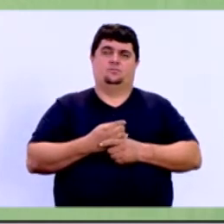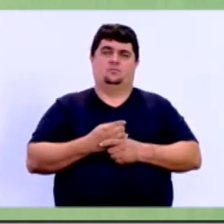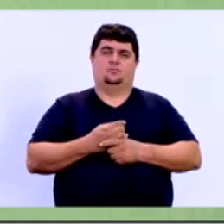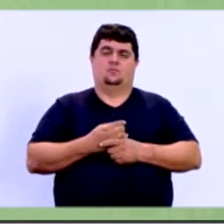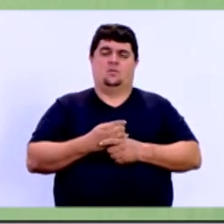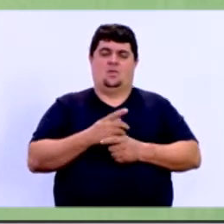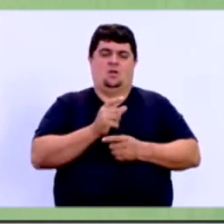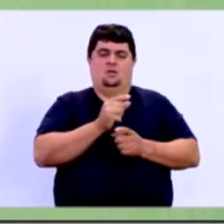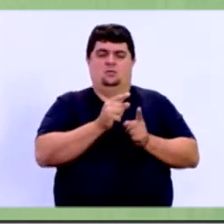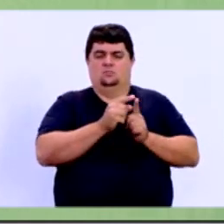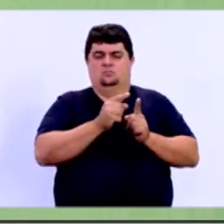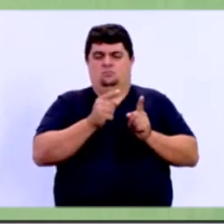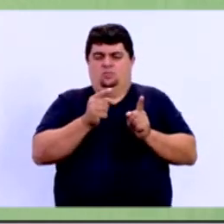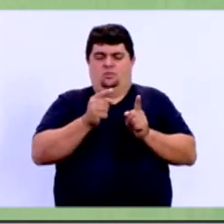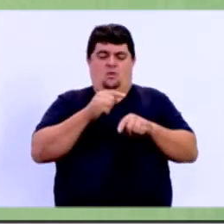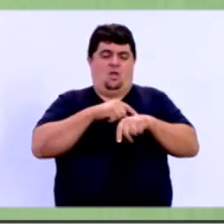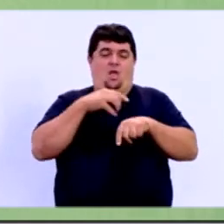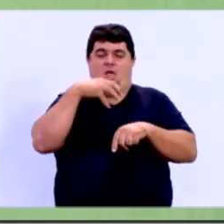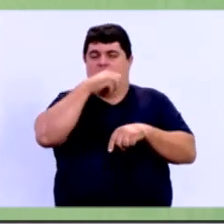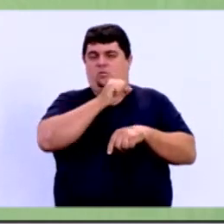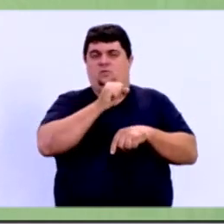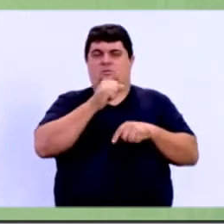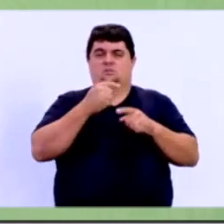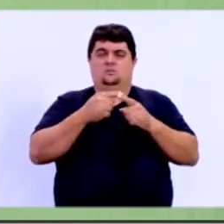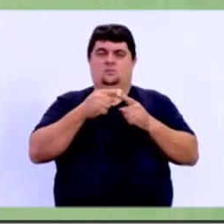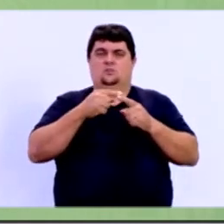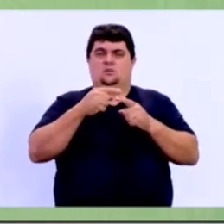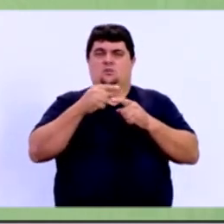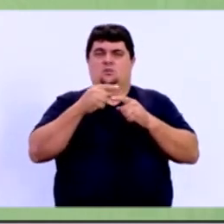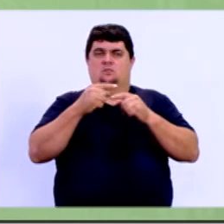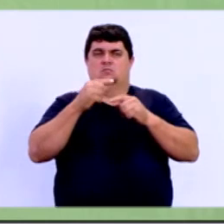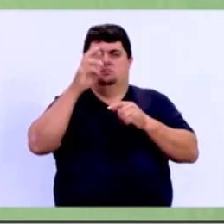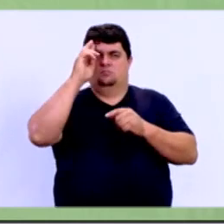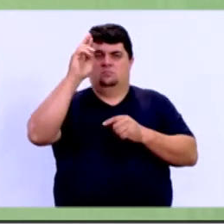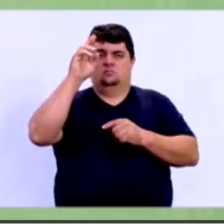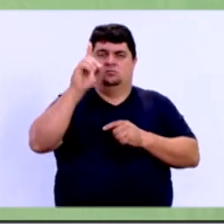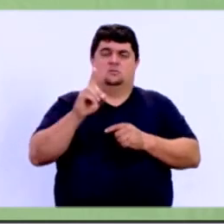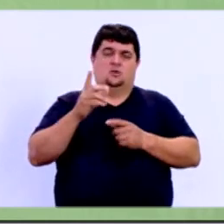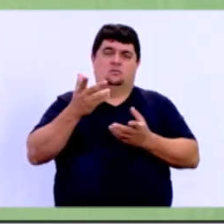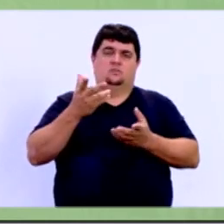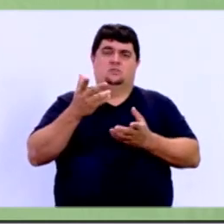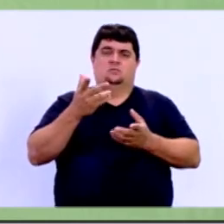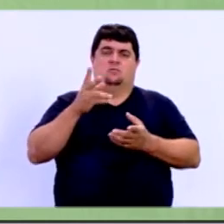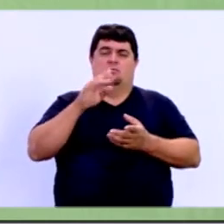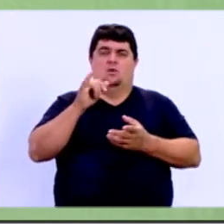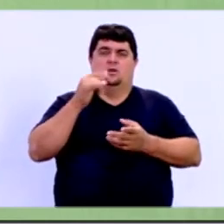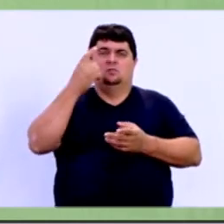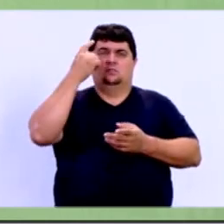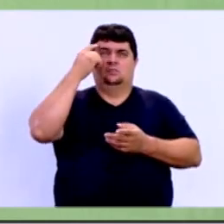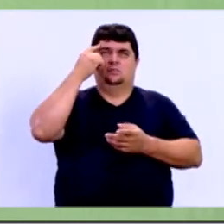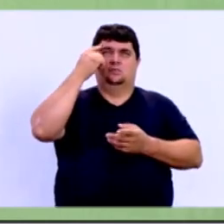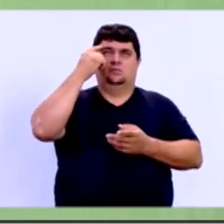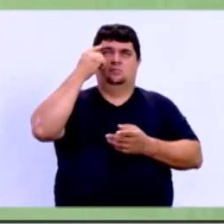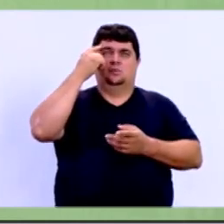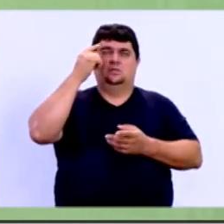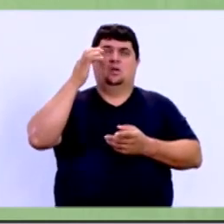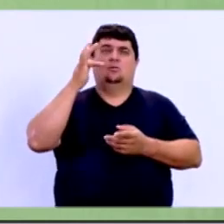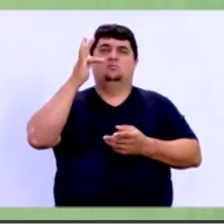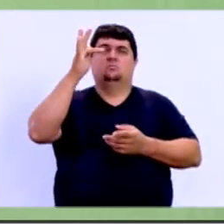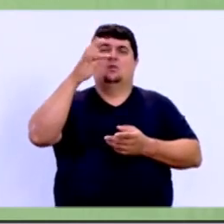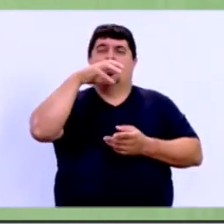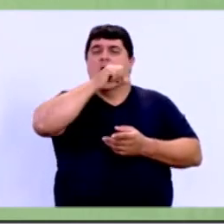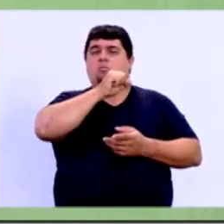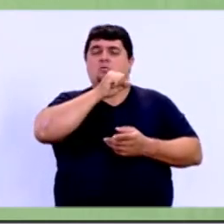pequeno período, né, onde o empresário, o executivo, o dono da empresa vai prever um cenário a curto